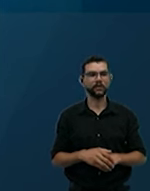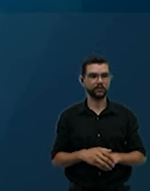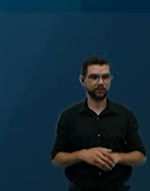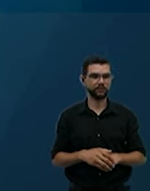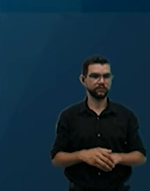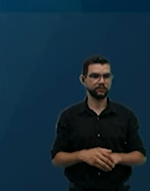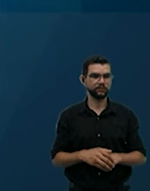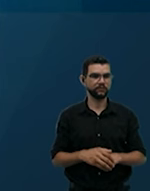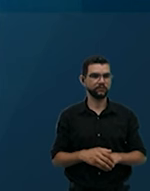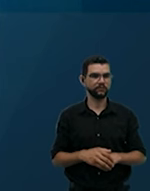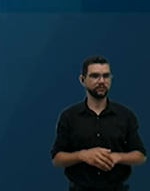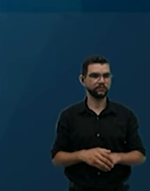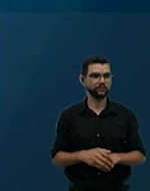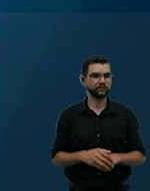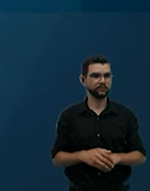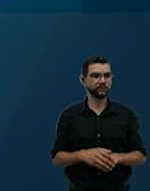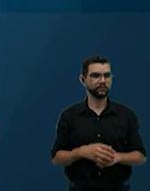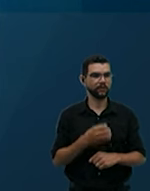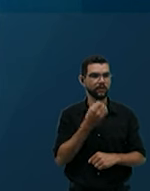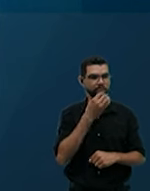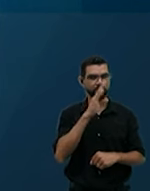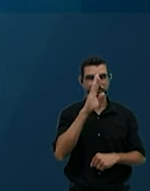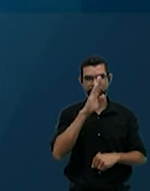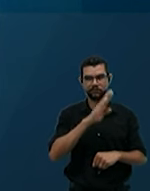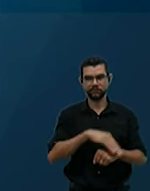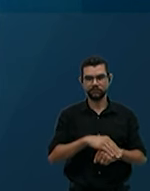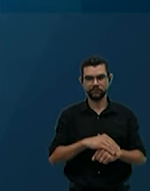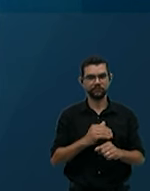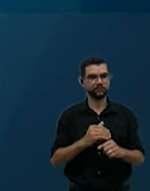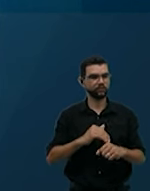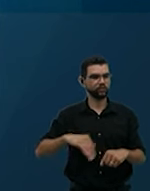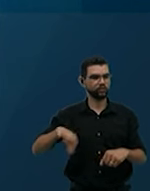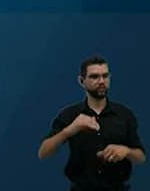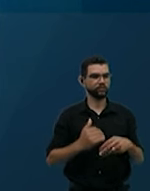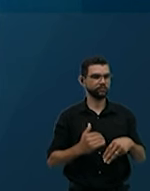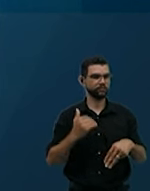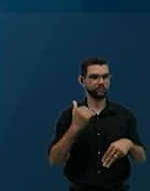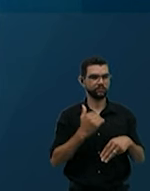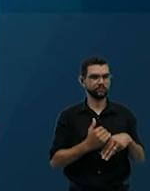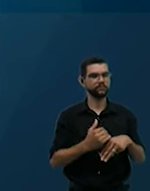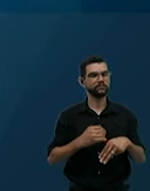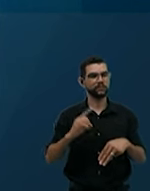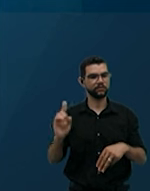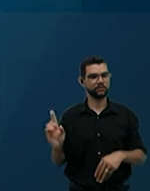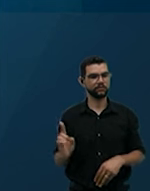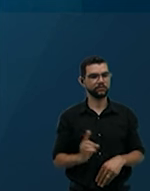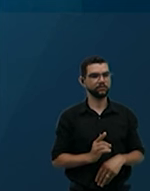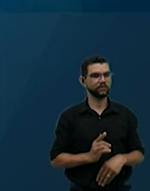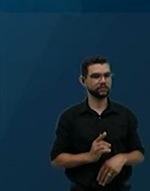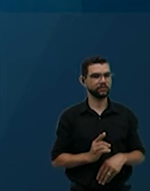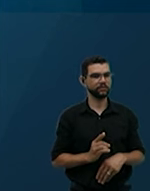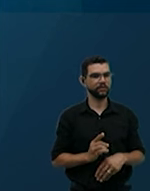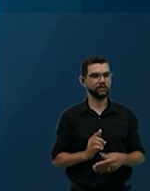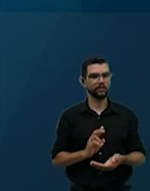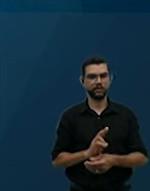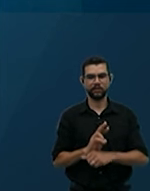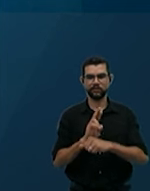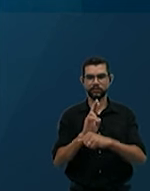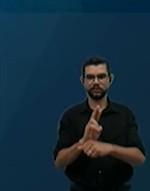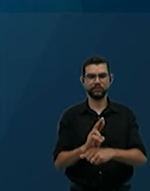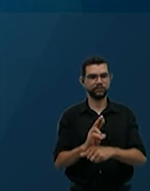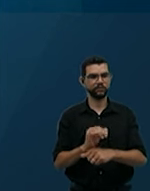Boa tarde, excelentíssimos ministros. Venho à tribuna em nome do Instituto Brasileiro de Direito Previdenciário trazer